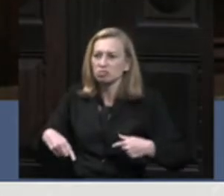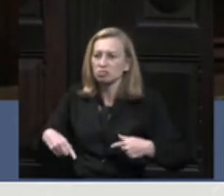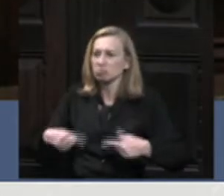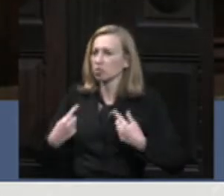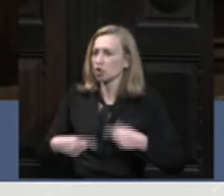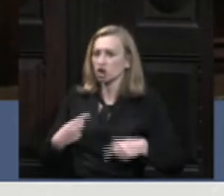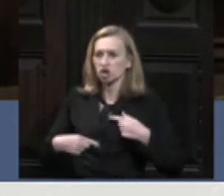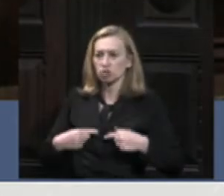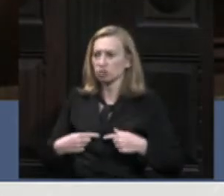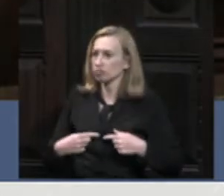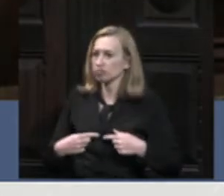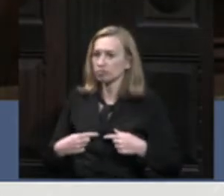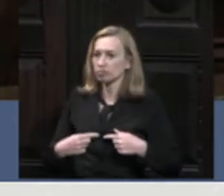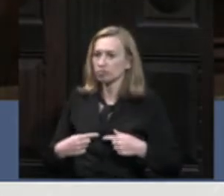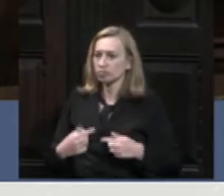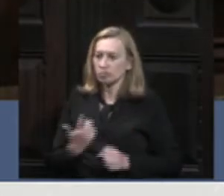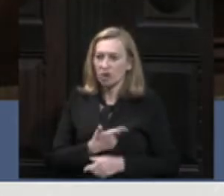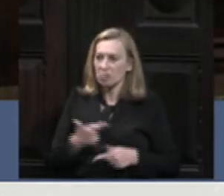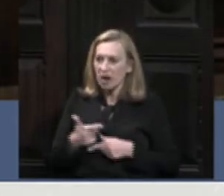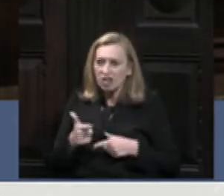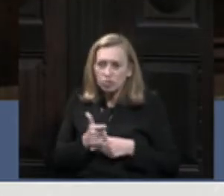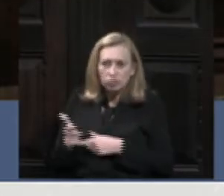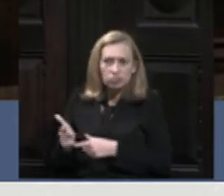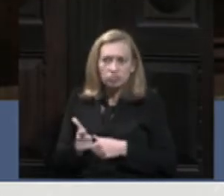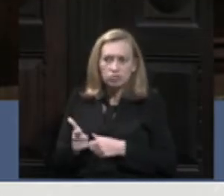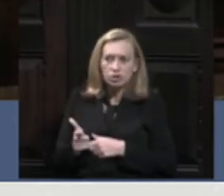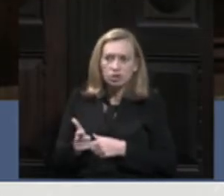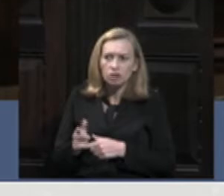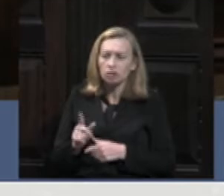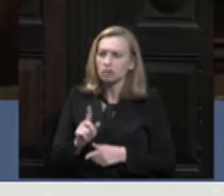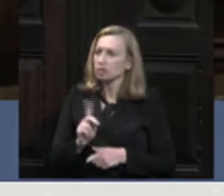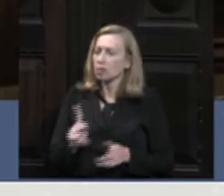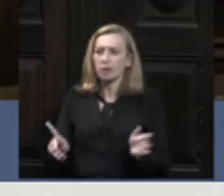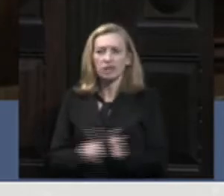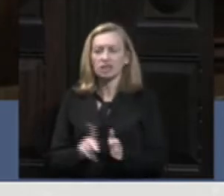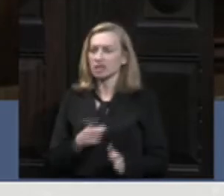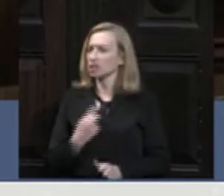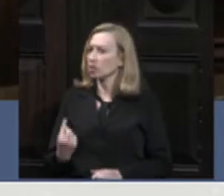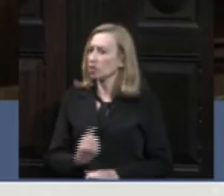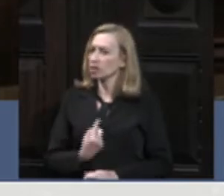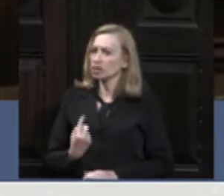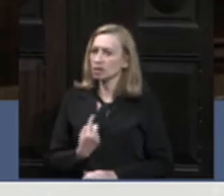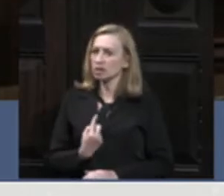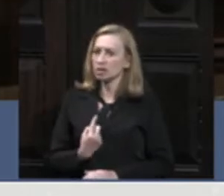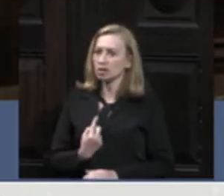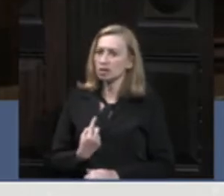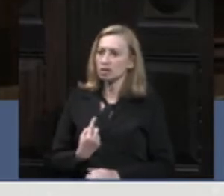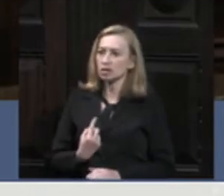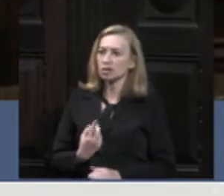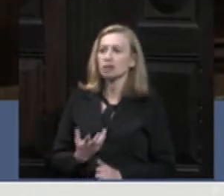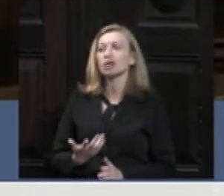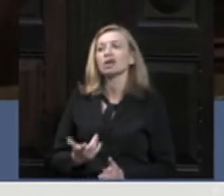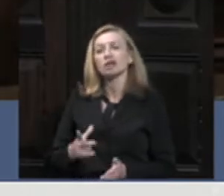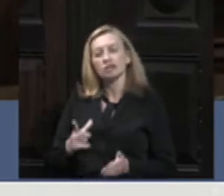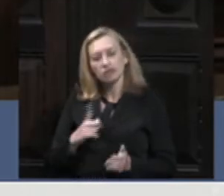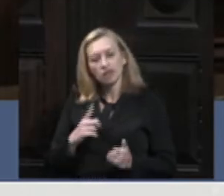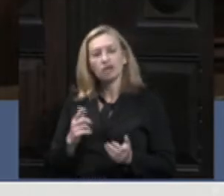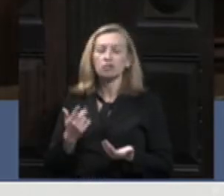políticos armados, não faz parte da nossa natureza, apesar de ter acontecido algumas